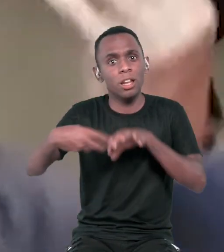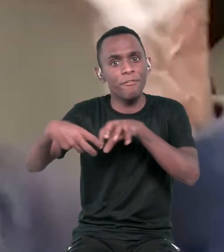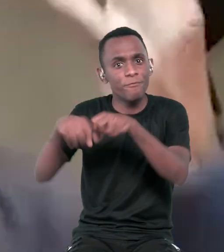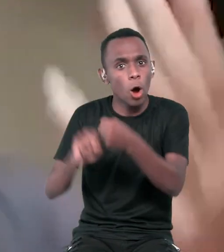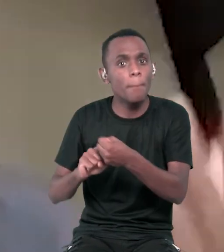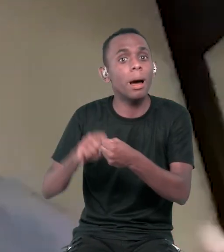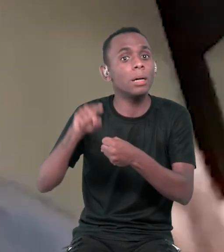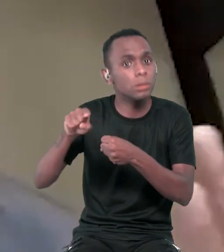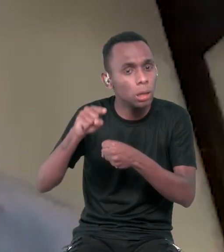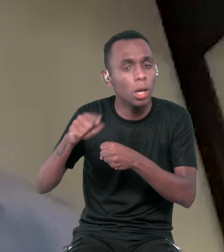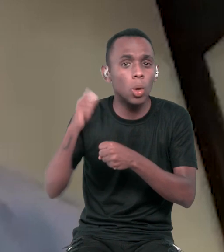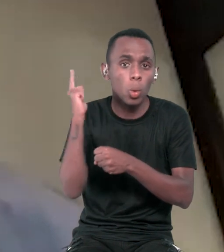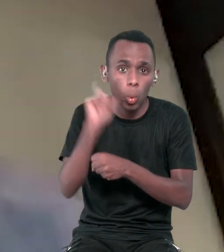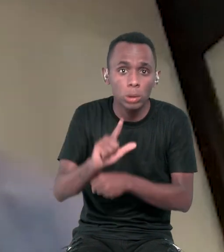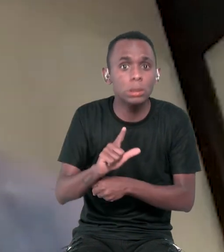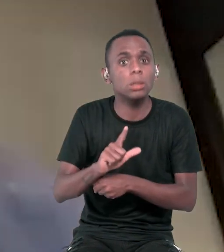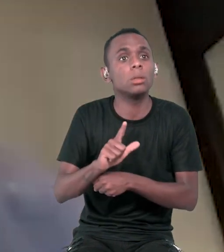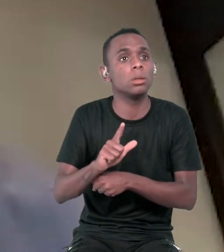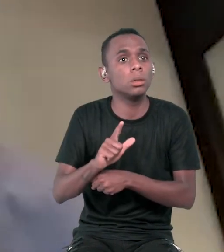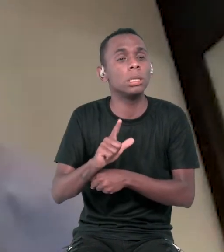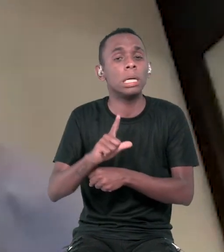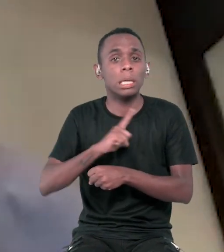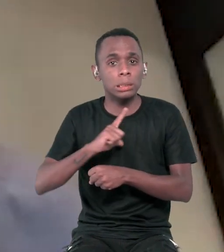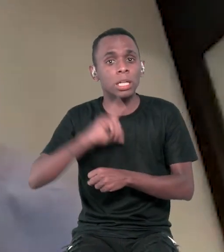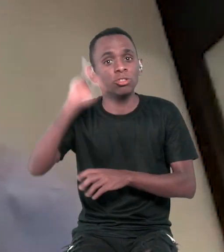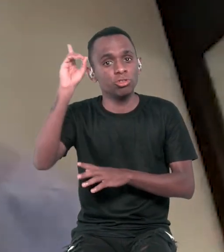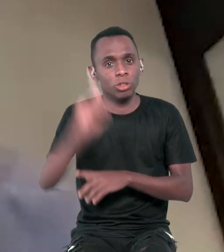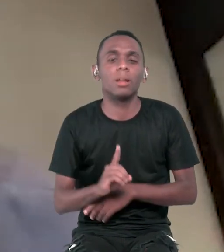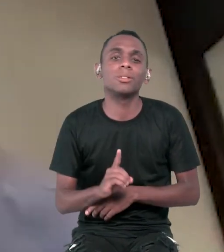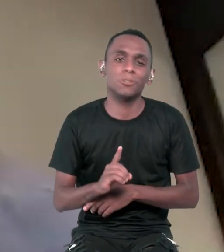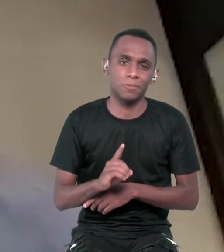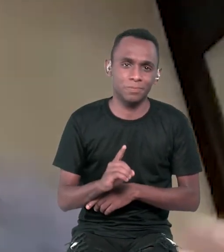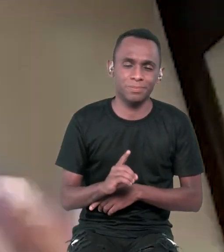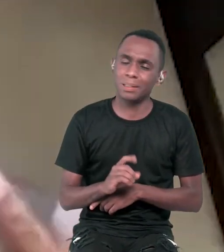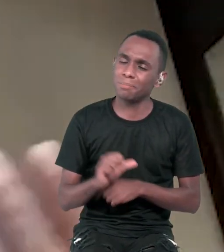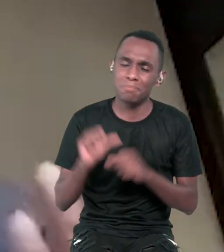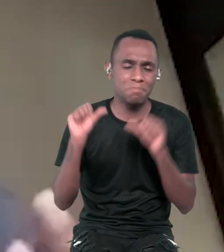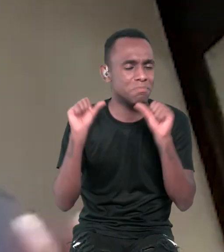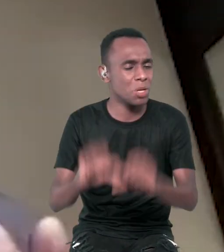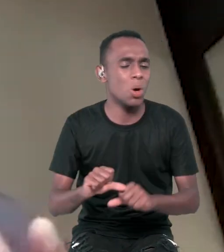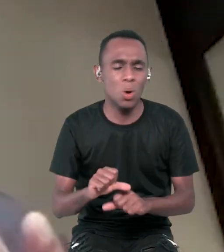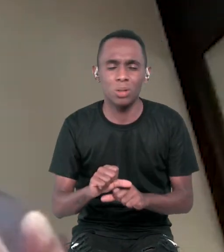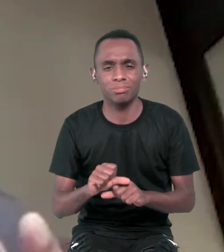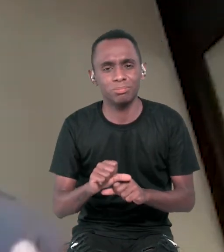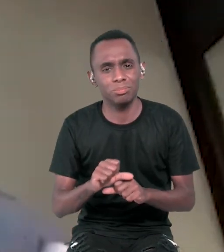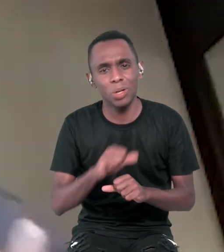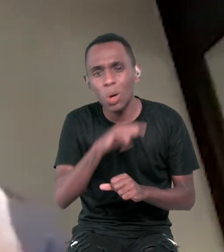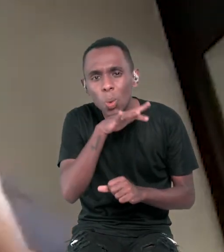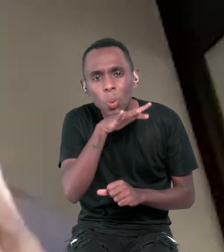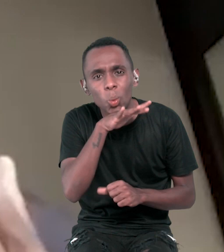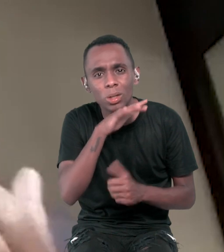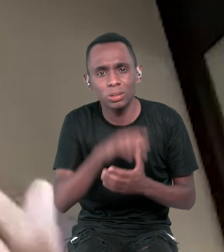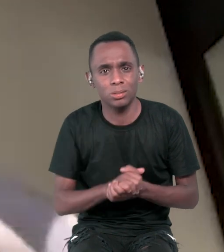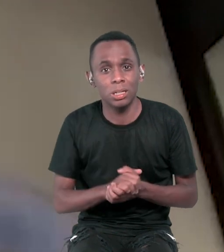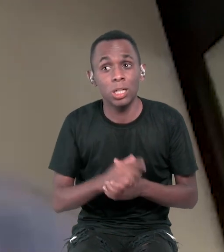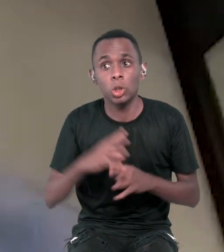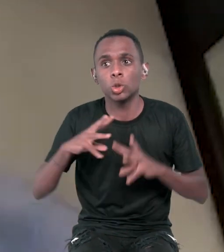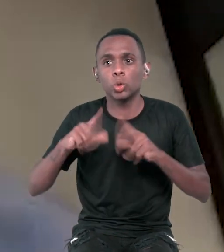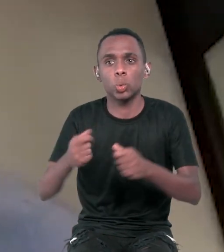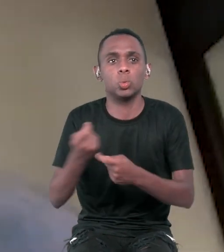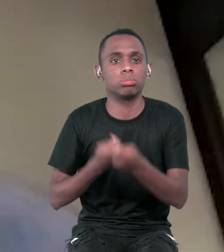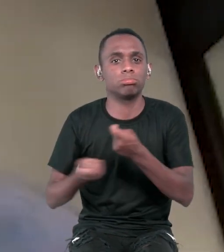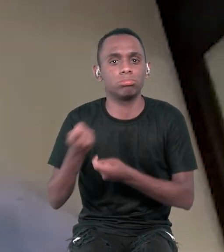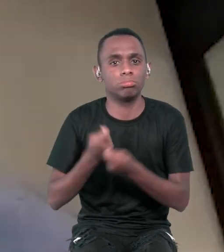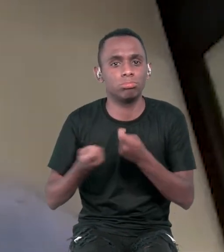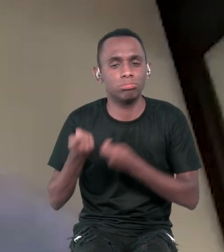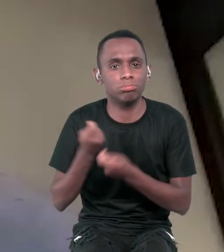formado e que tem condições de dizer. Tem direito a essa propriedade ou não tem? É terrível. Ou seja, tudo se